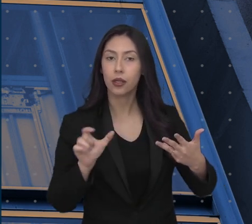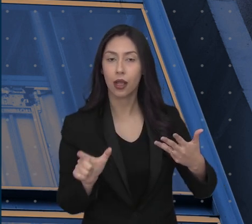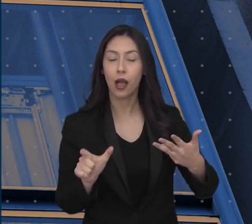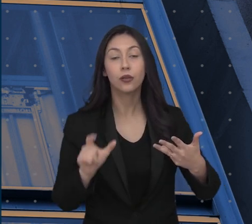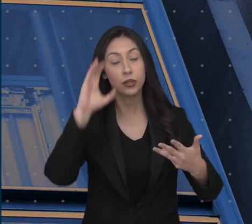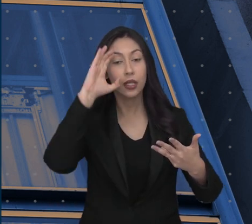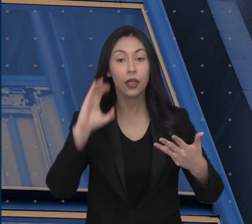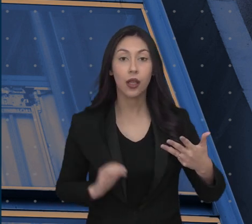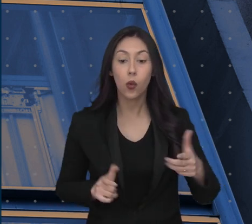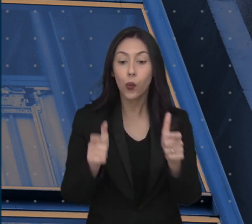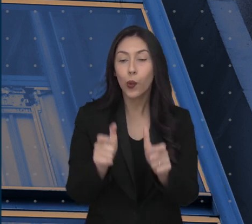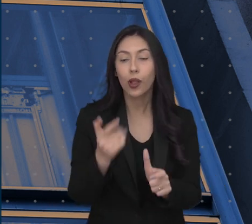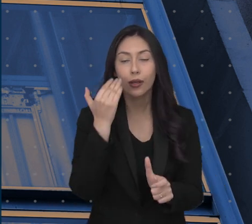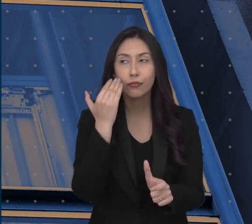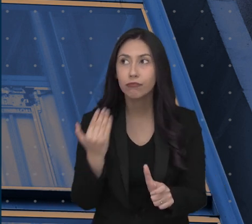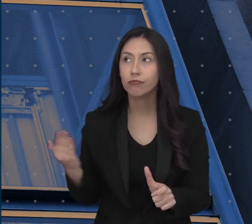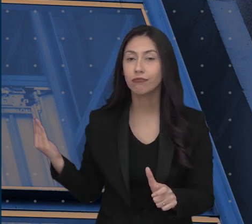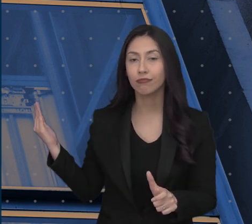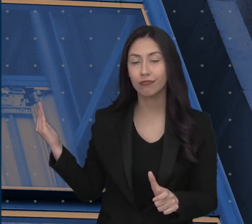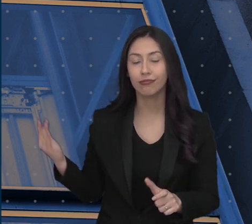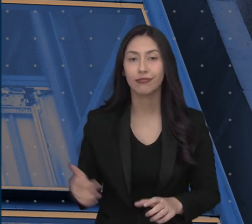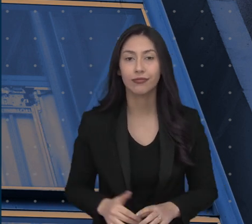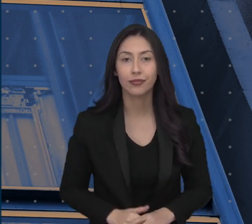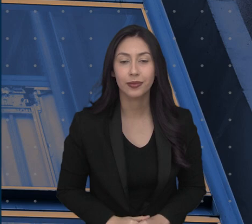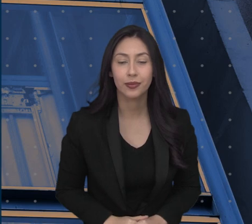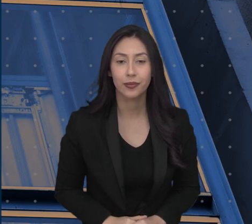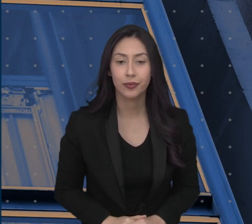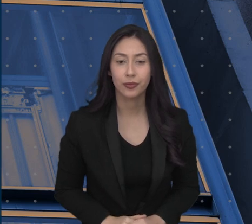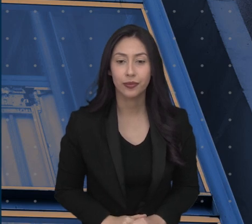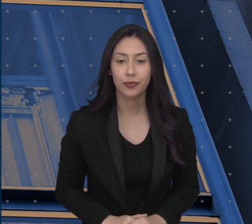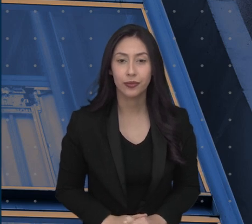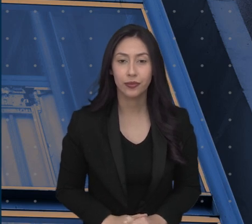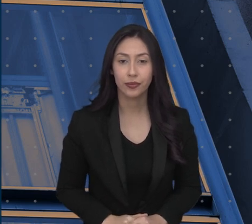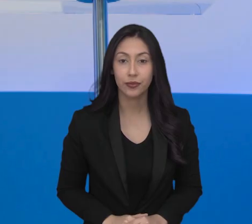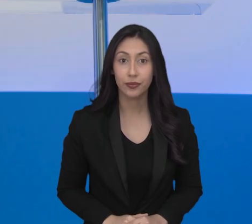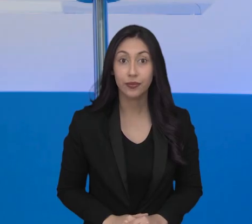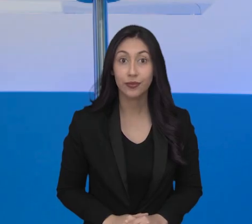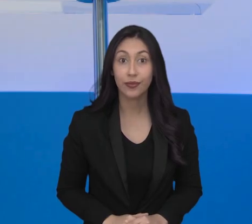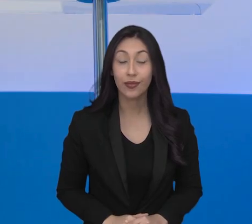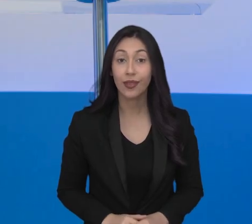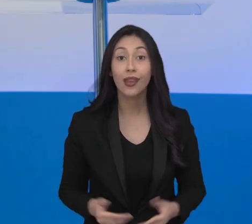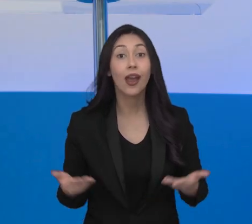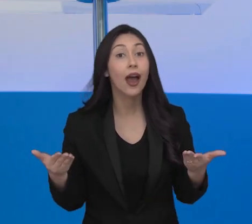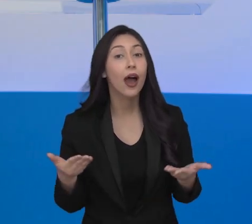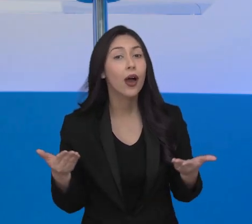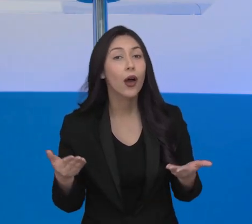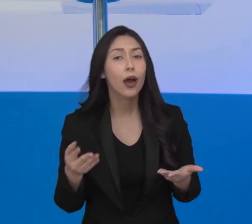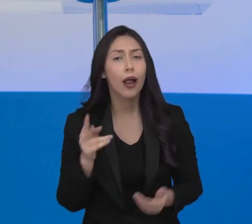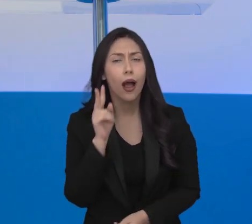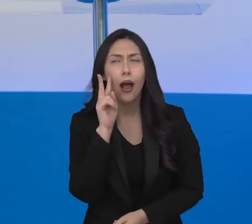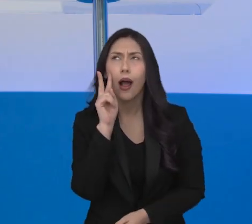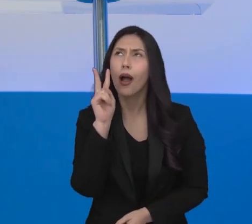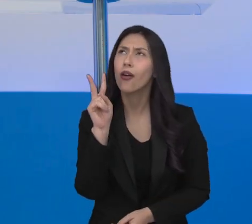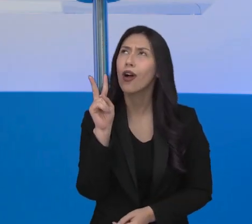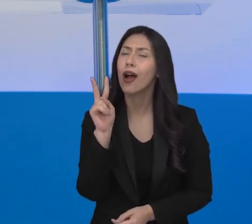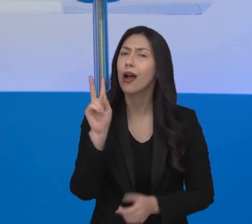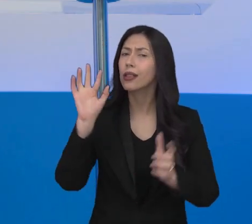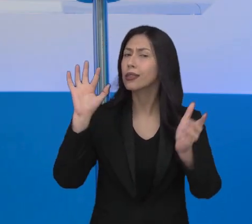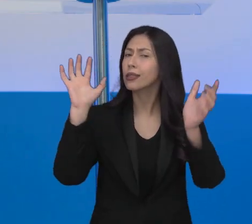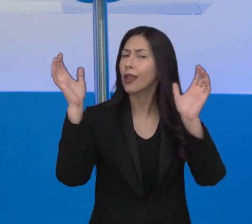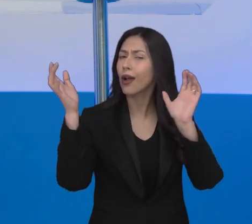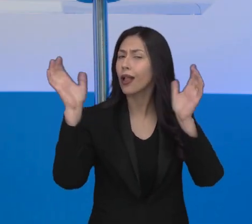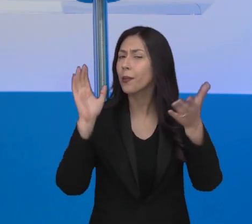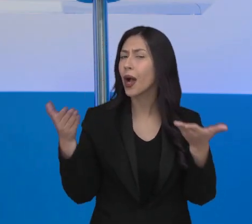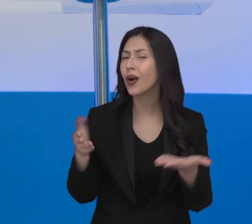fica na Praça Afonso Pena, número 175, no centro. E chegou a hora de saber como é que fica o tempo na cidade